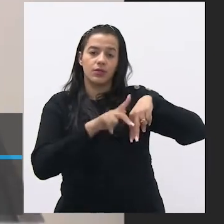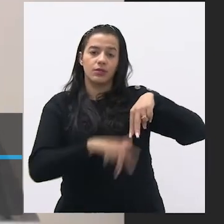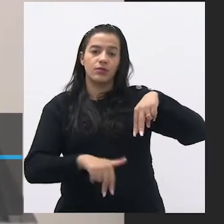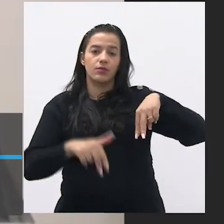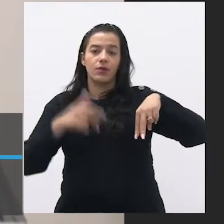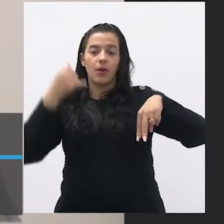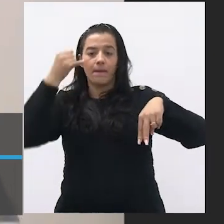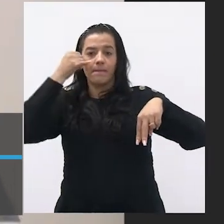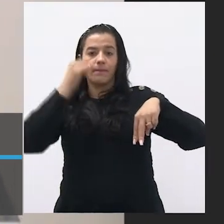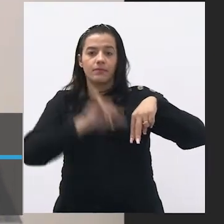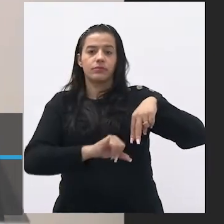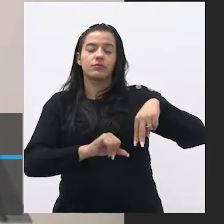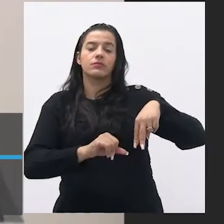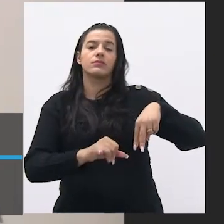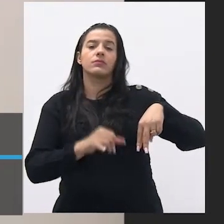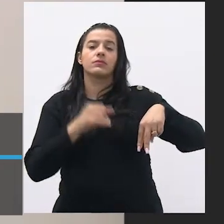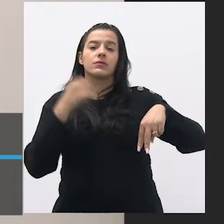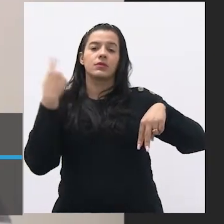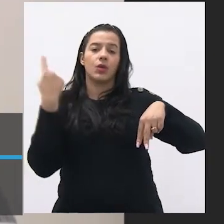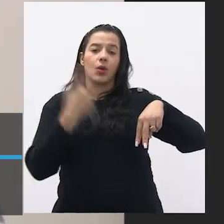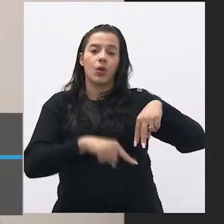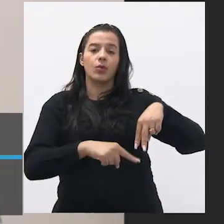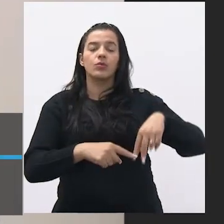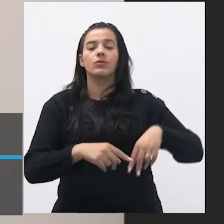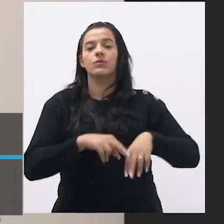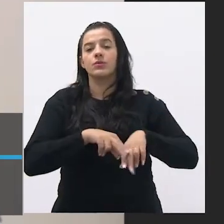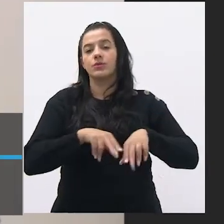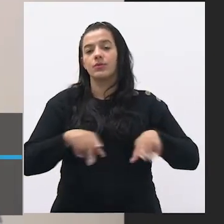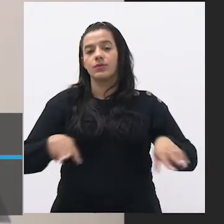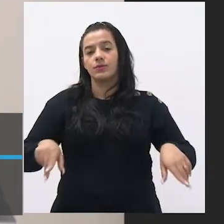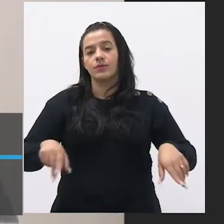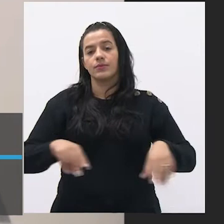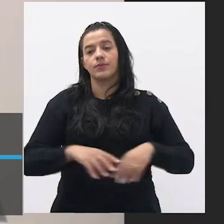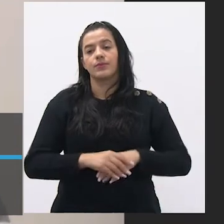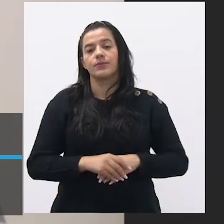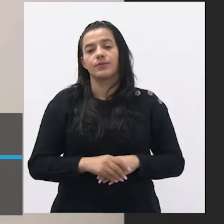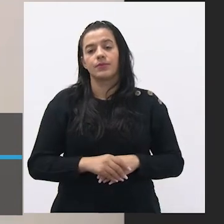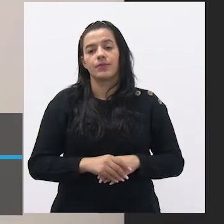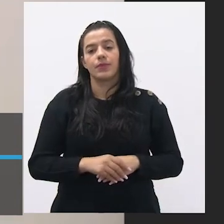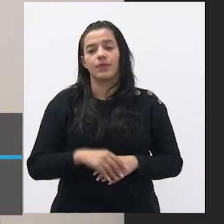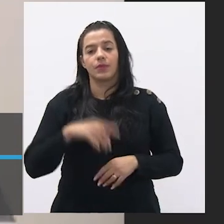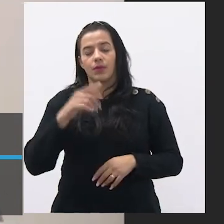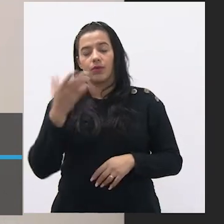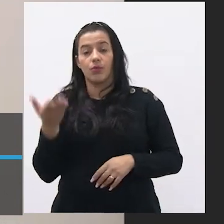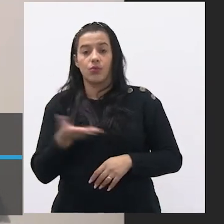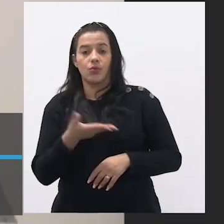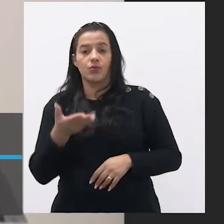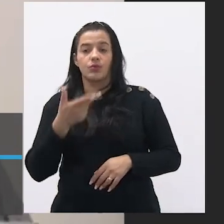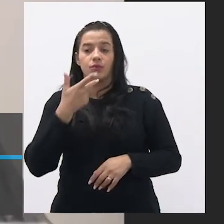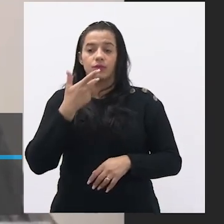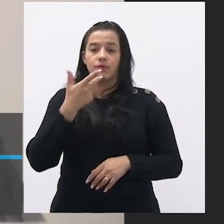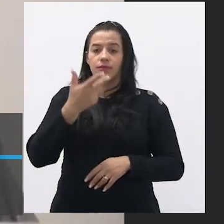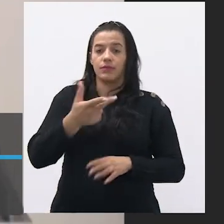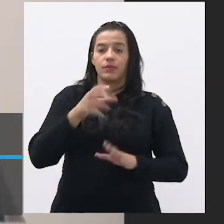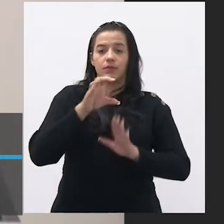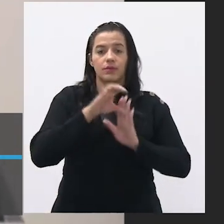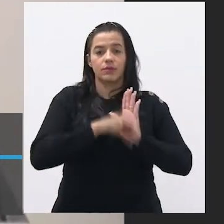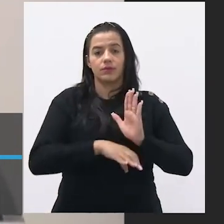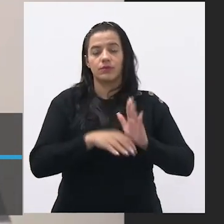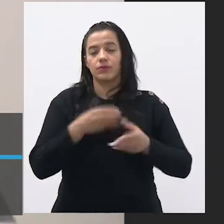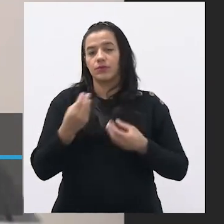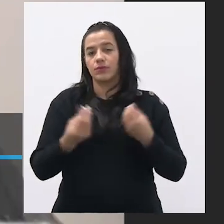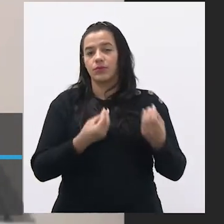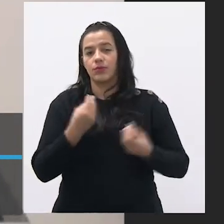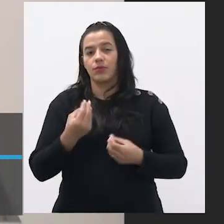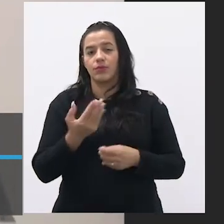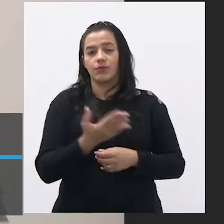aspecto estrutural. Então, a ideia aqui hoje não é falar, né, do currículo, ou seja, de como vocês